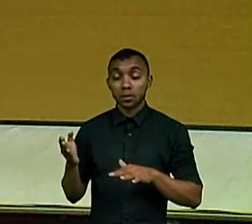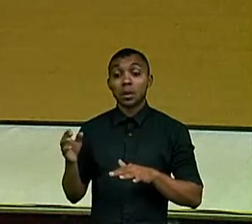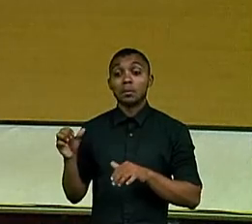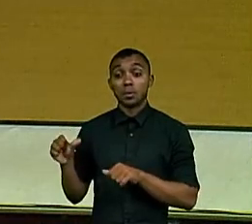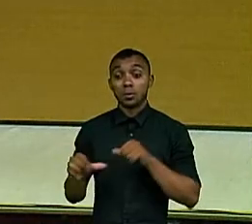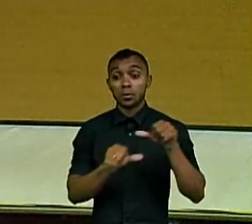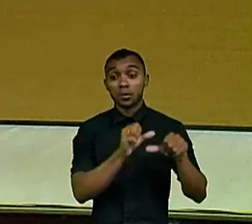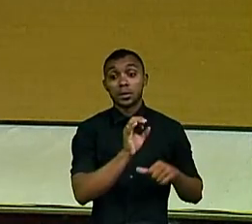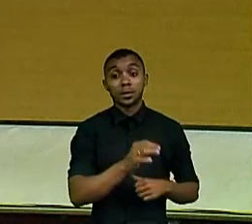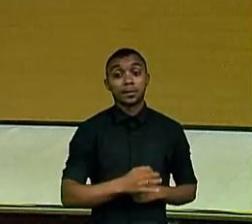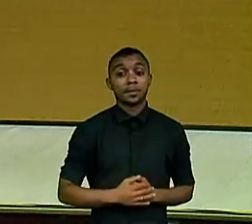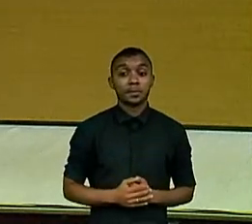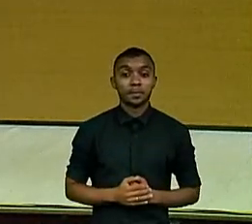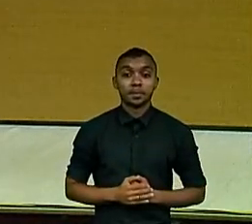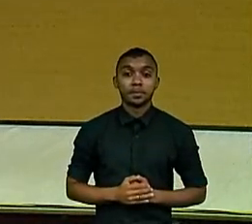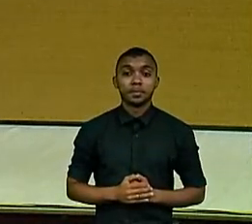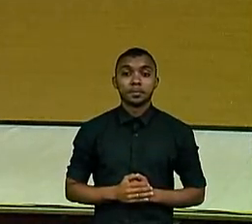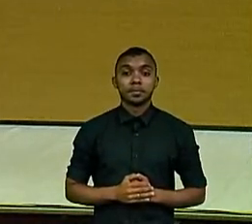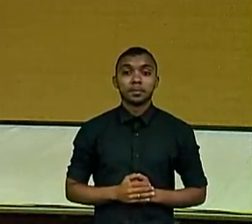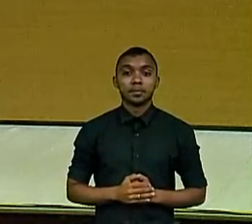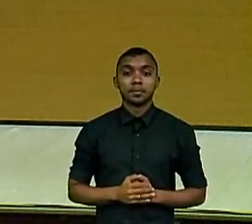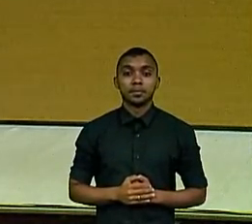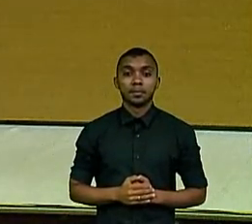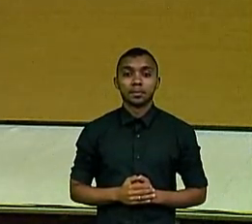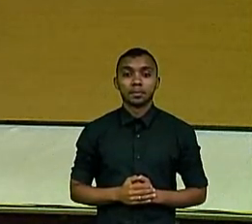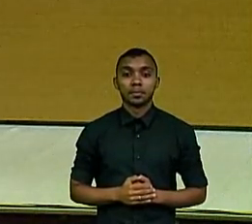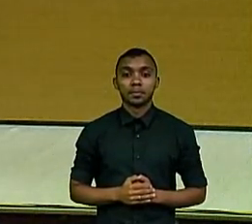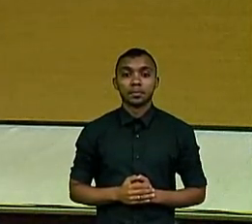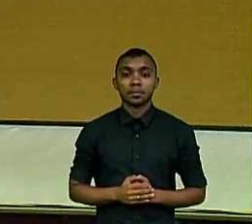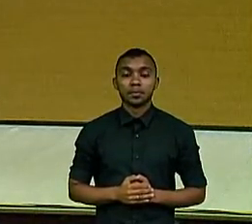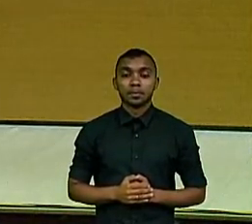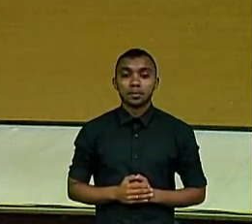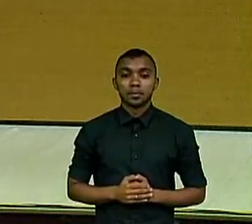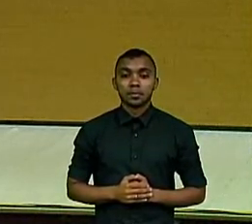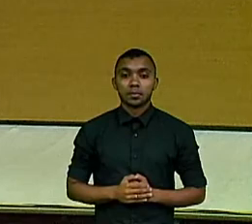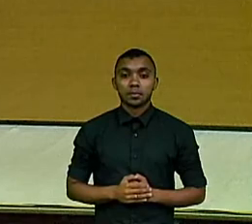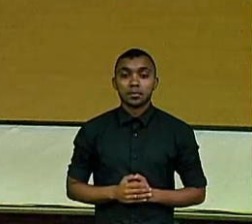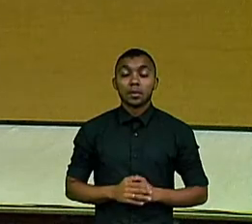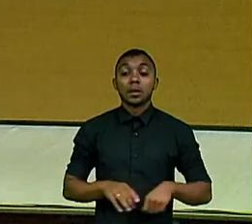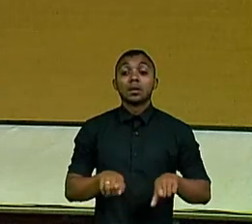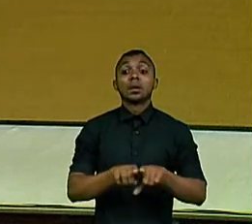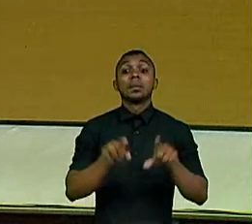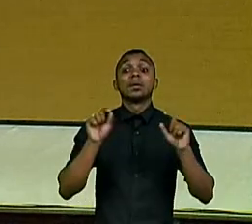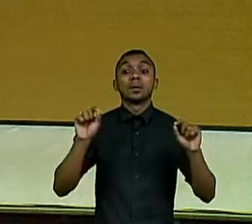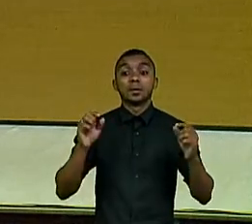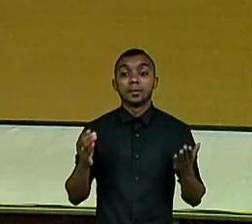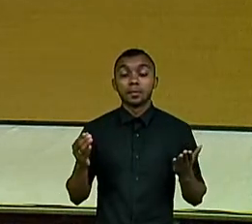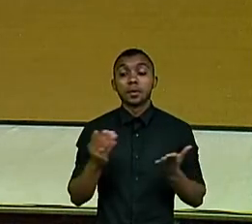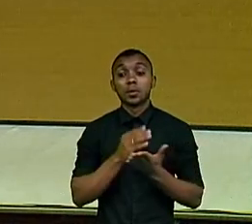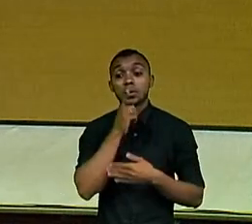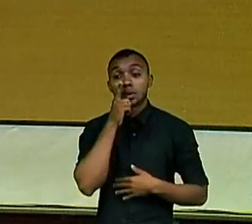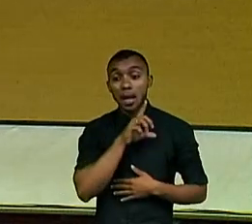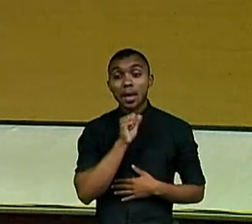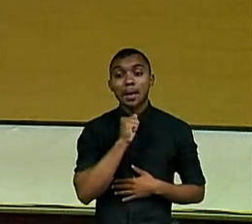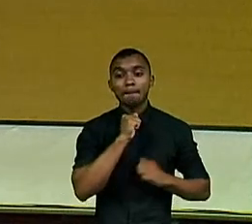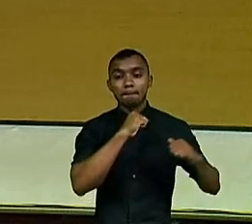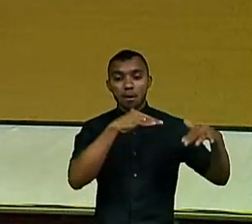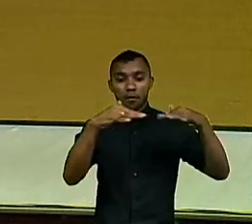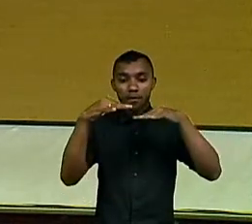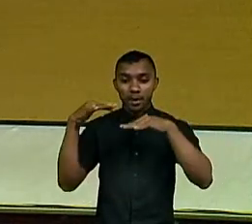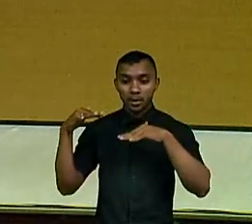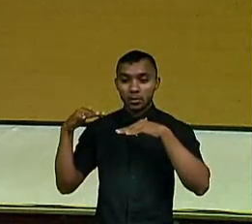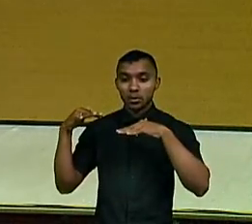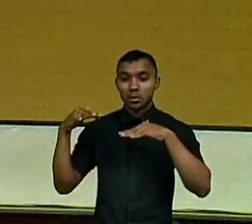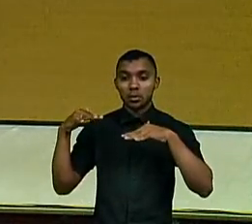e assim só um instantinho colega e assim ela possa fazer o movimento de rotação então